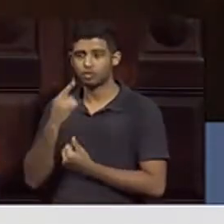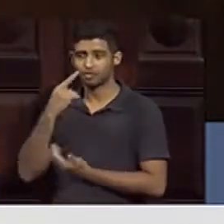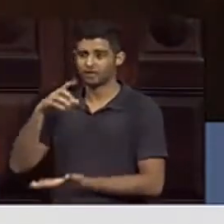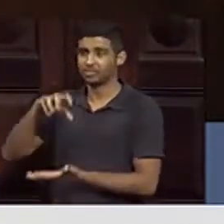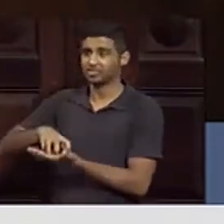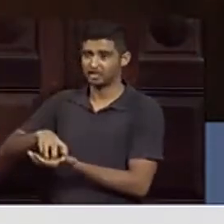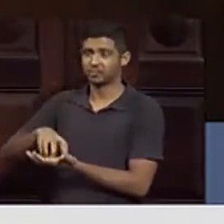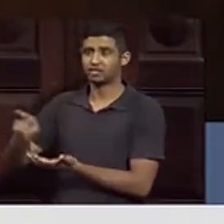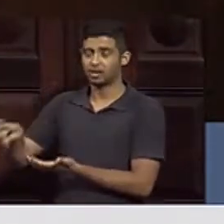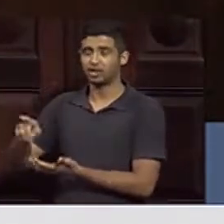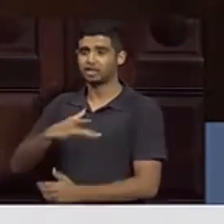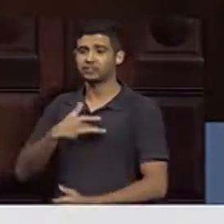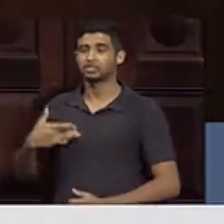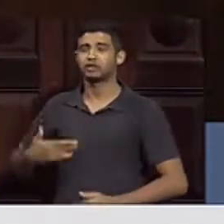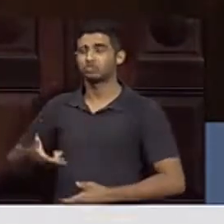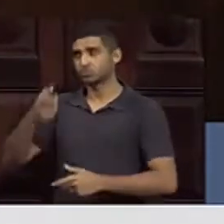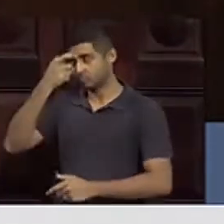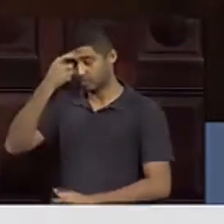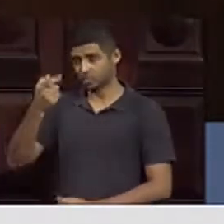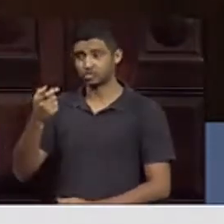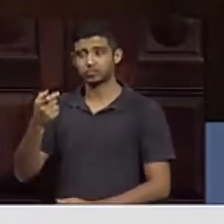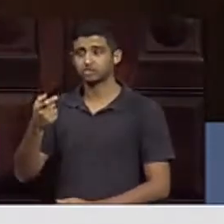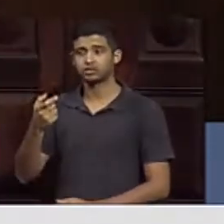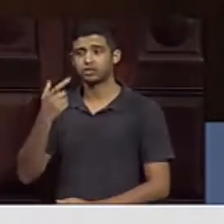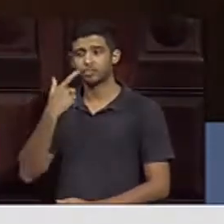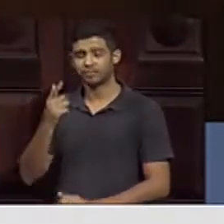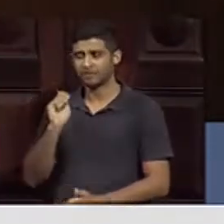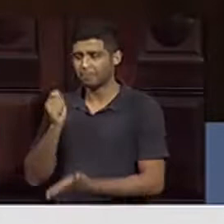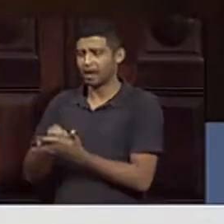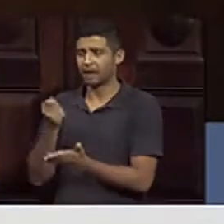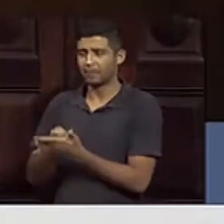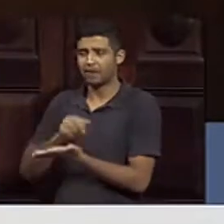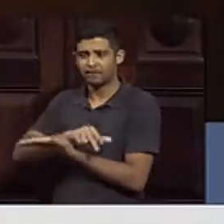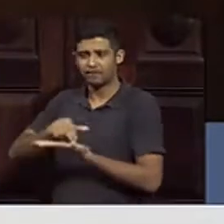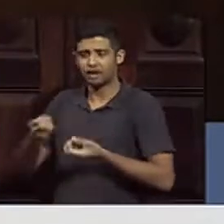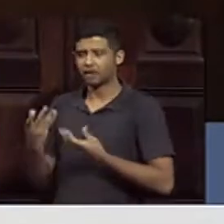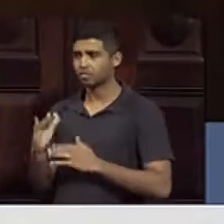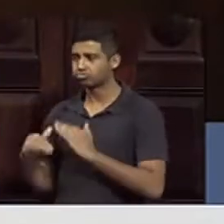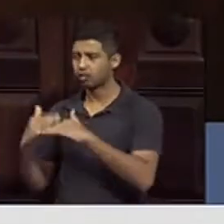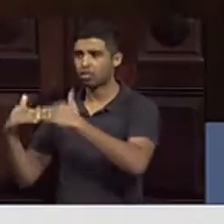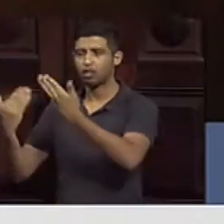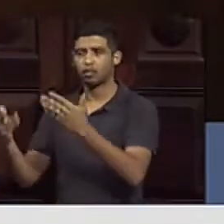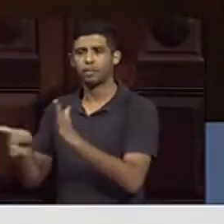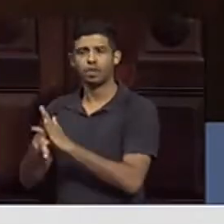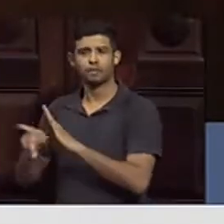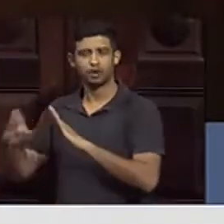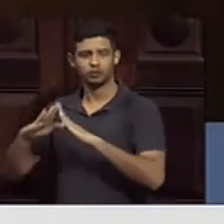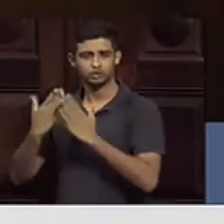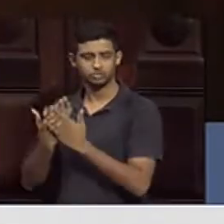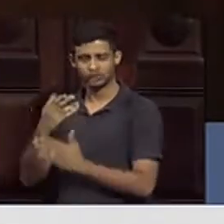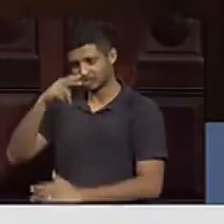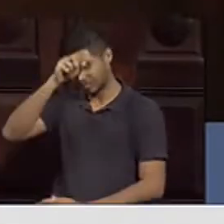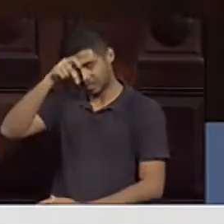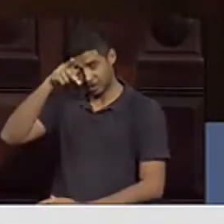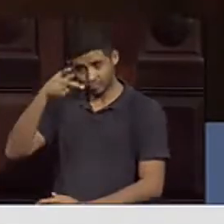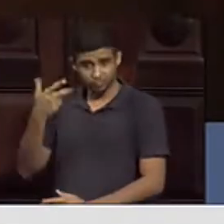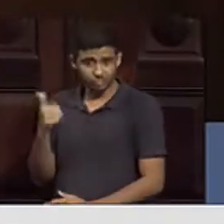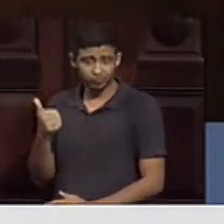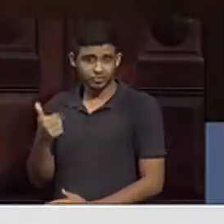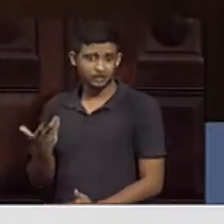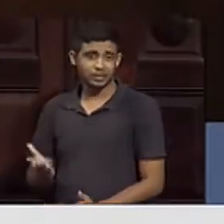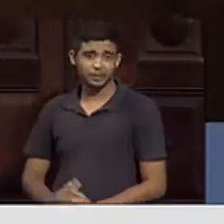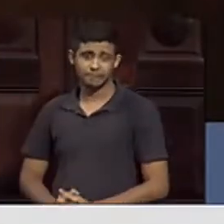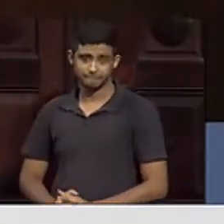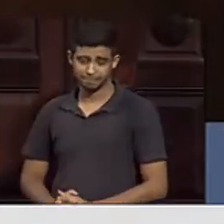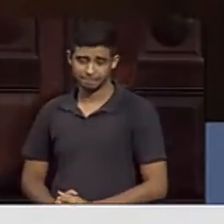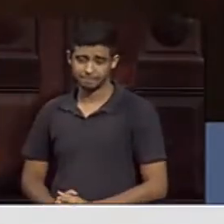saúde mental, não fazendo os investimentos necessários nas políticas substitutivas, que hoje para a cidade